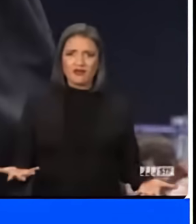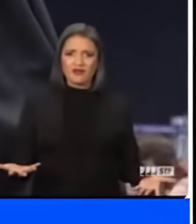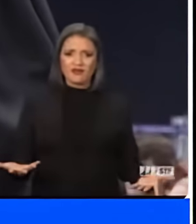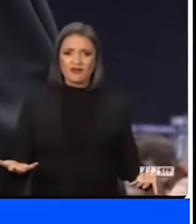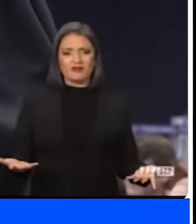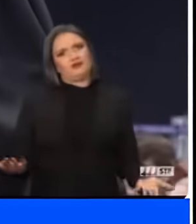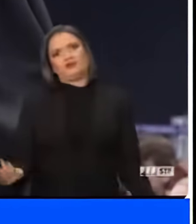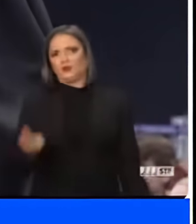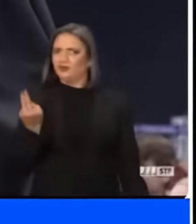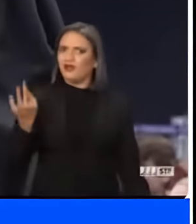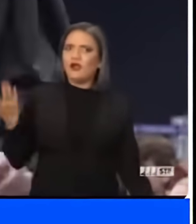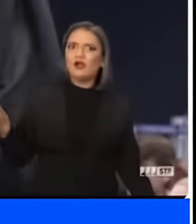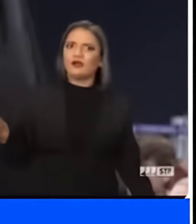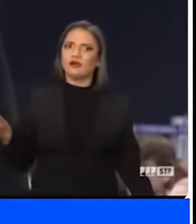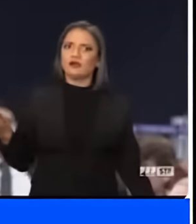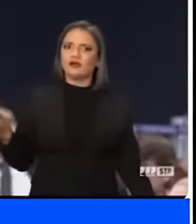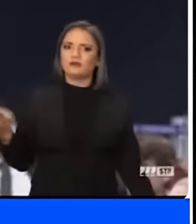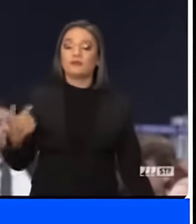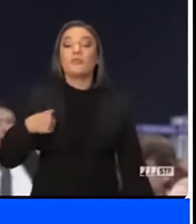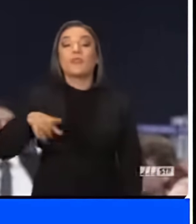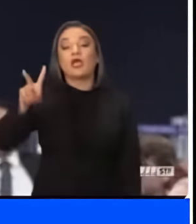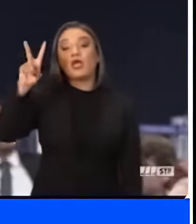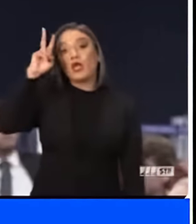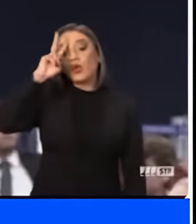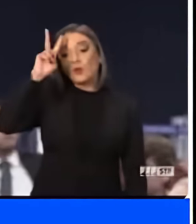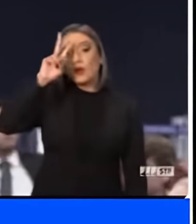Não dá. Eu lembro